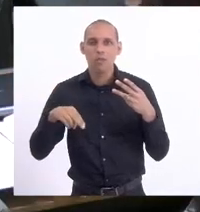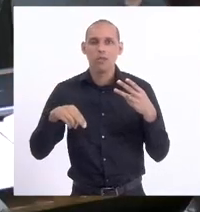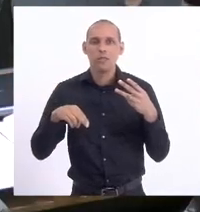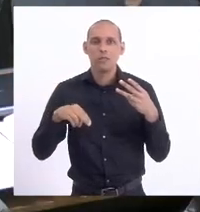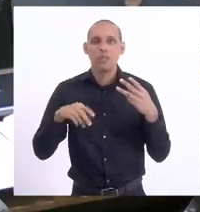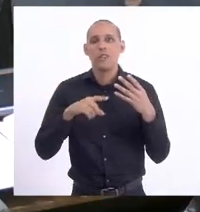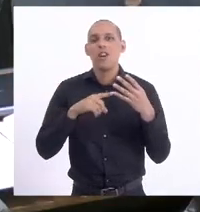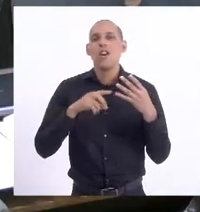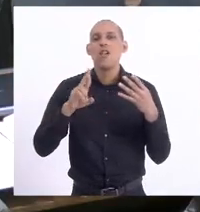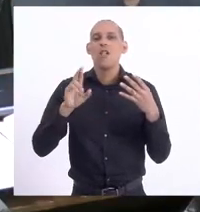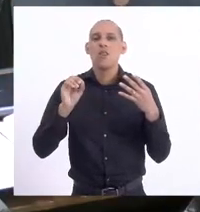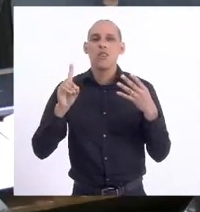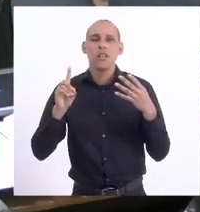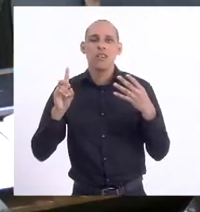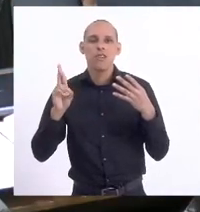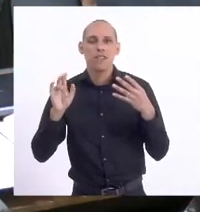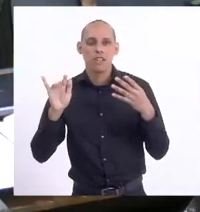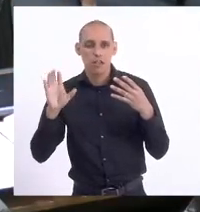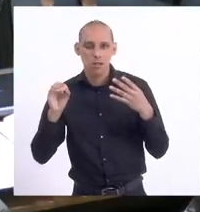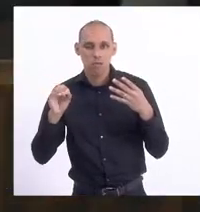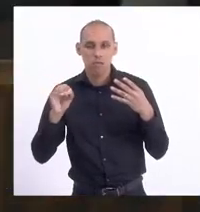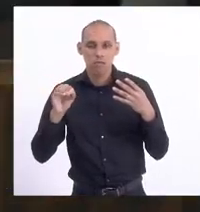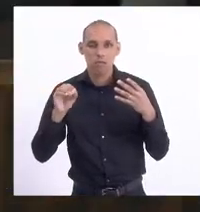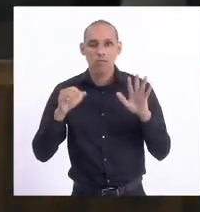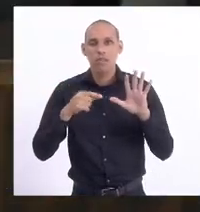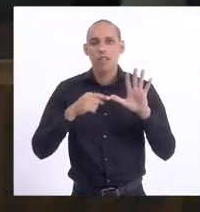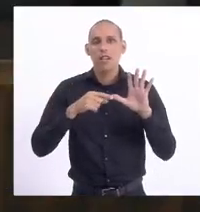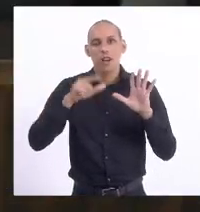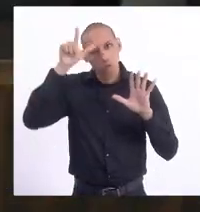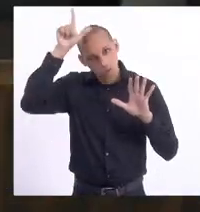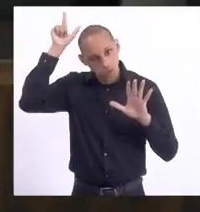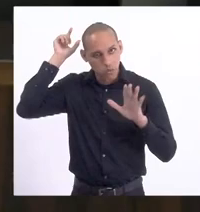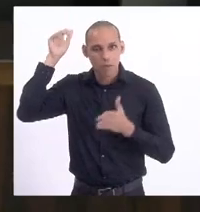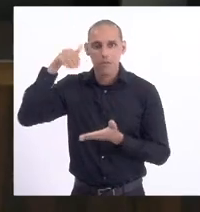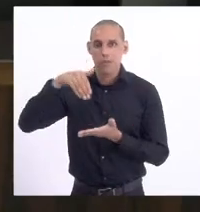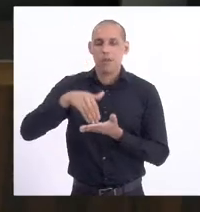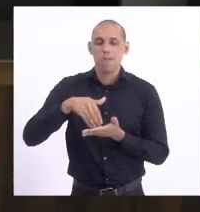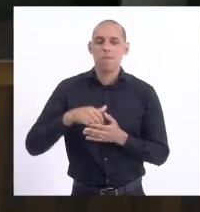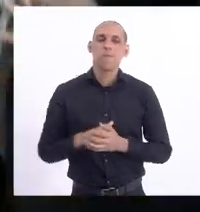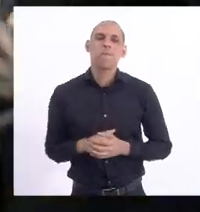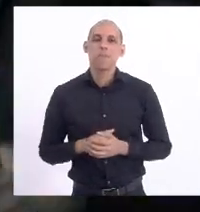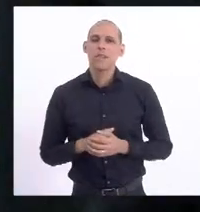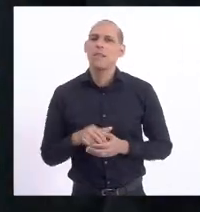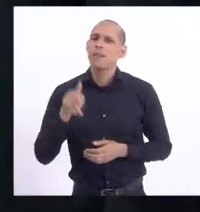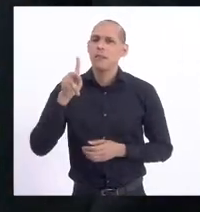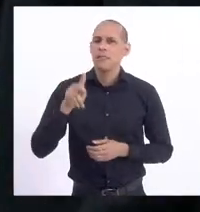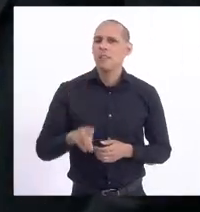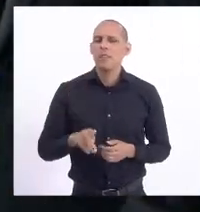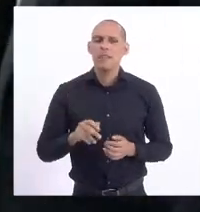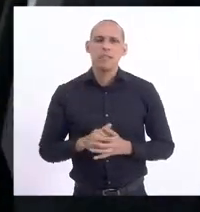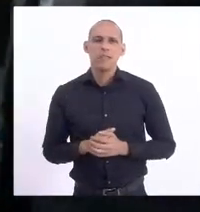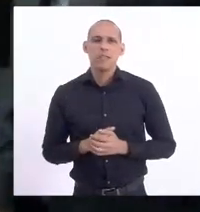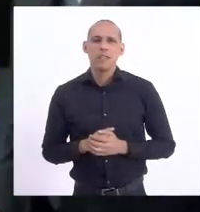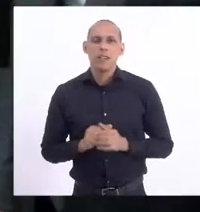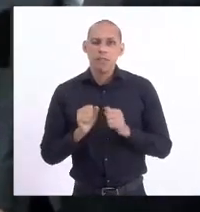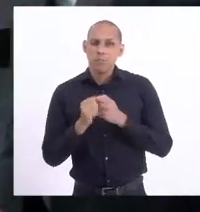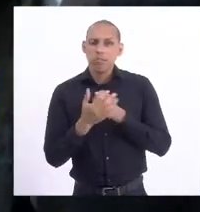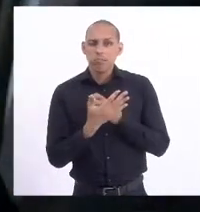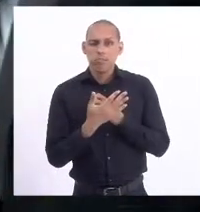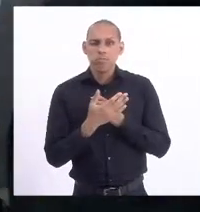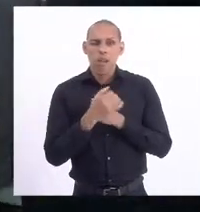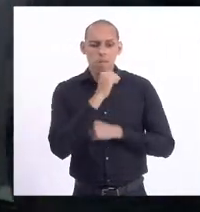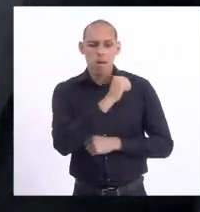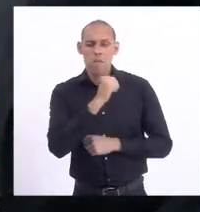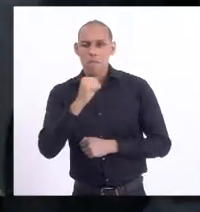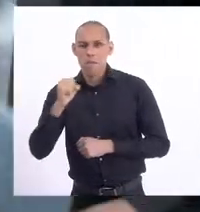Rodrigo Amorim, e aí o grupo dos Paulo vai fazer um encaminhamento ao final. Senhor presidente. A Covid-19 já matou no